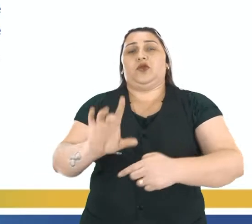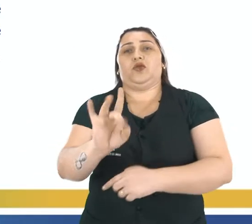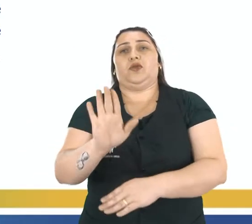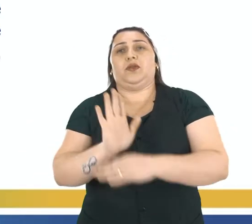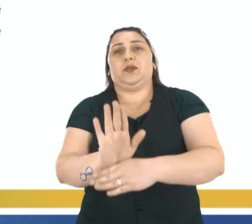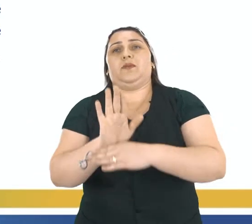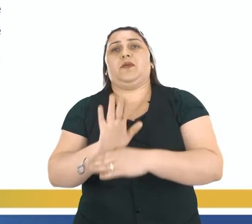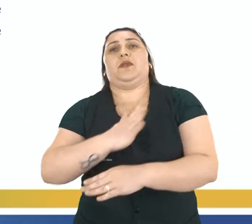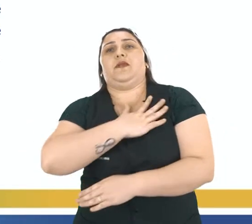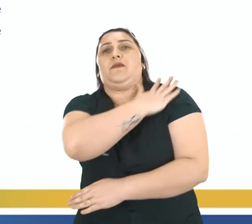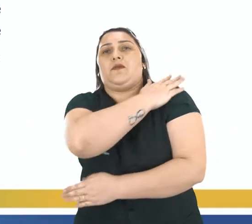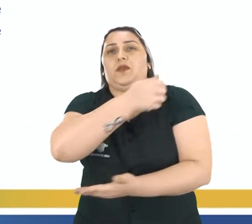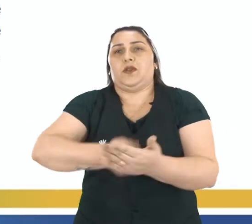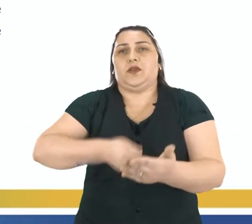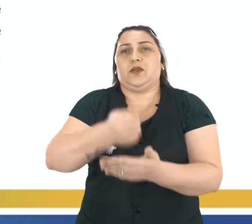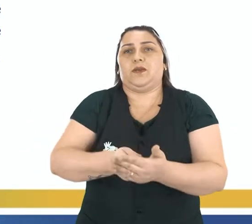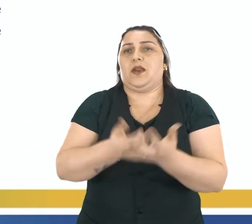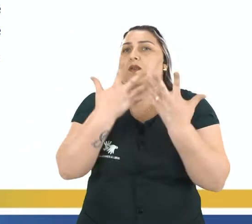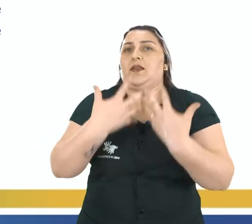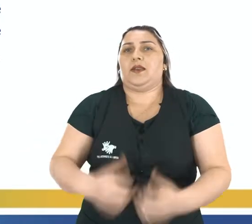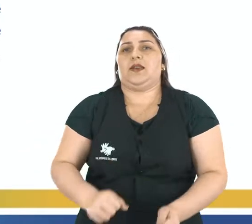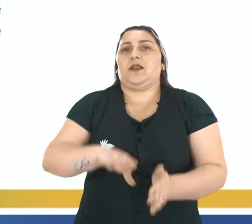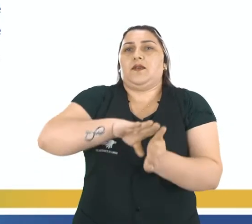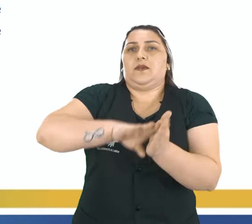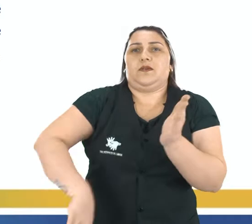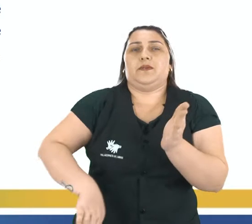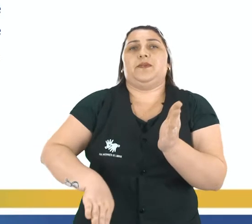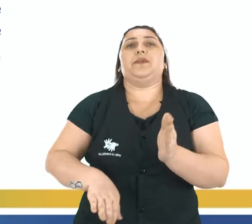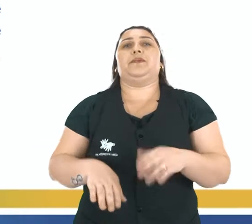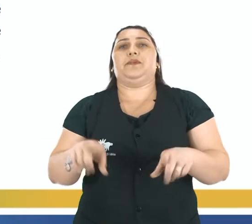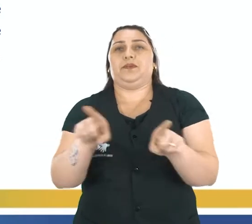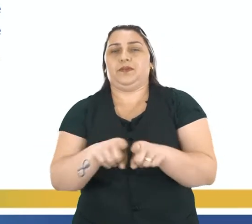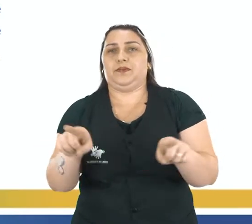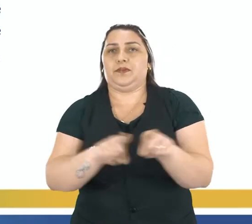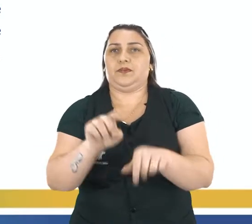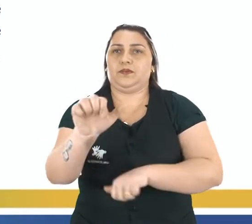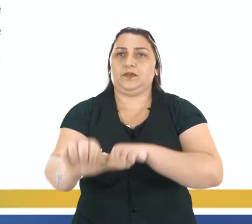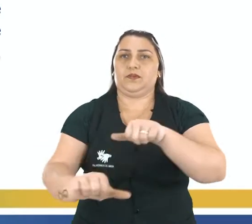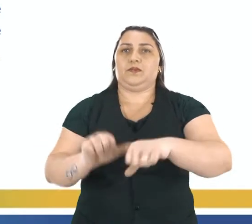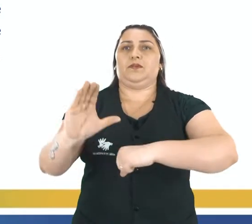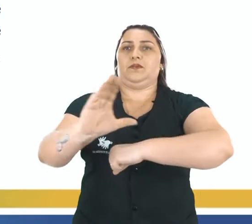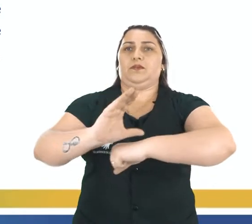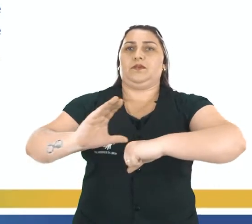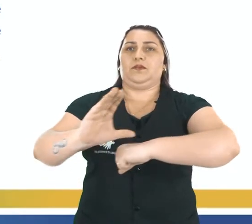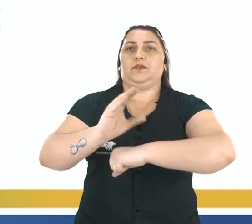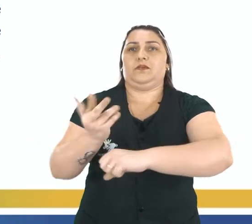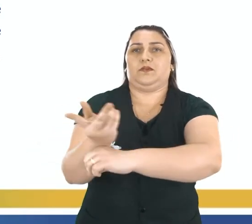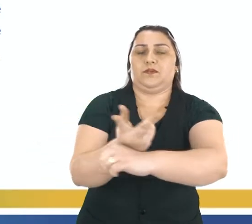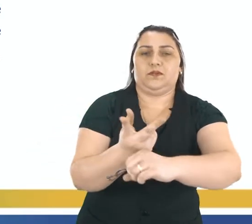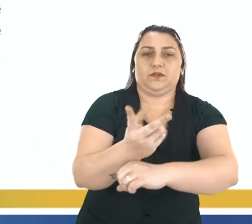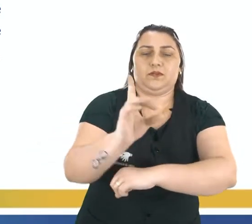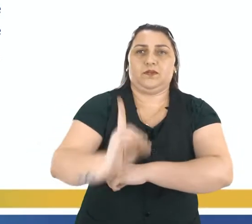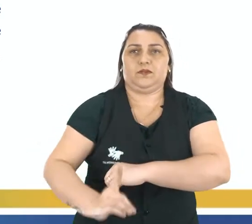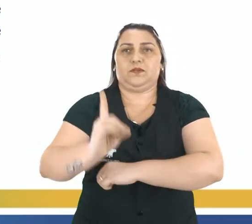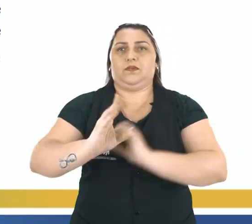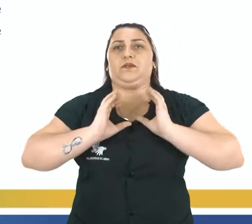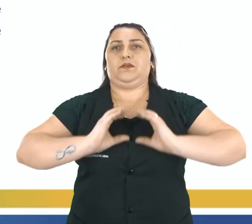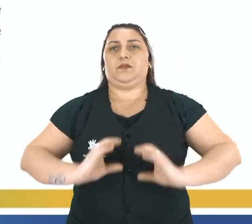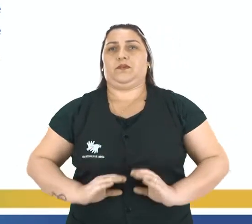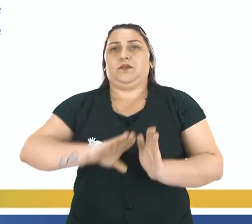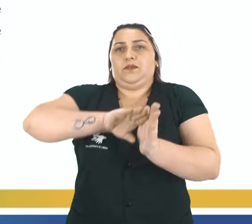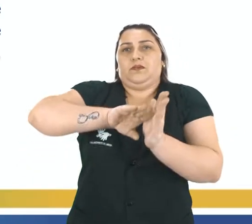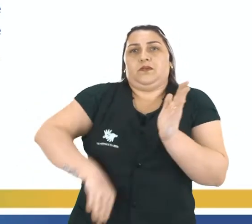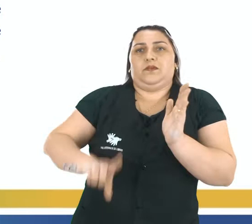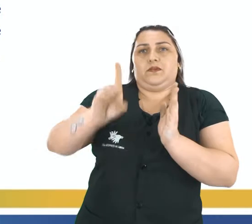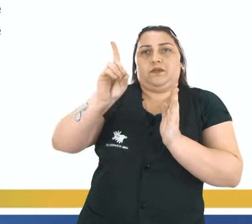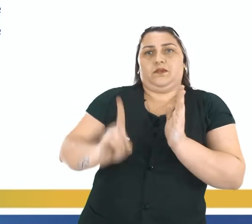apoiavam o regime. Os atos institucionais também vão alterar a Constituição, cassar direitos políticos de cidadãos,